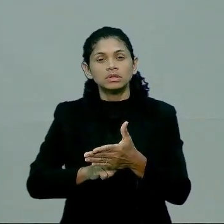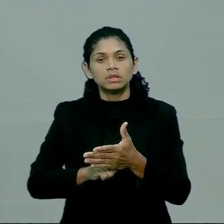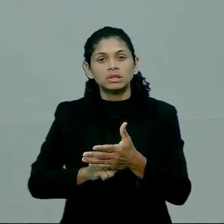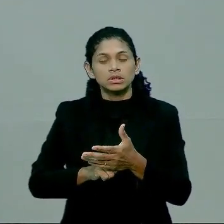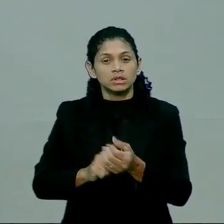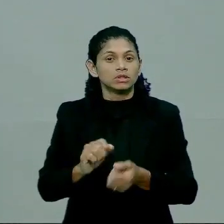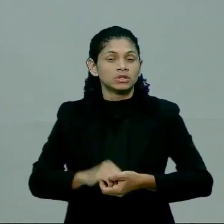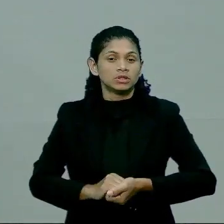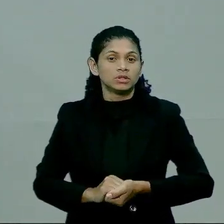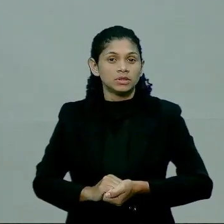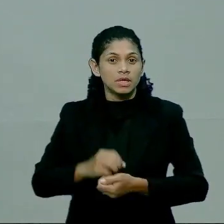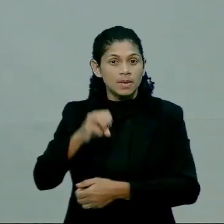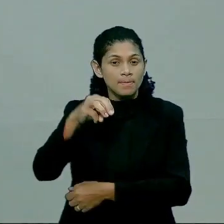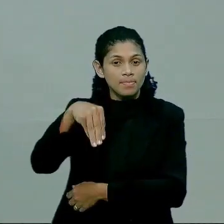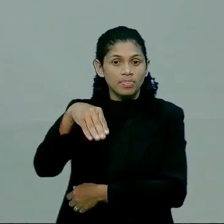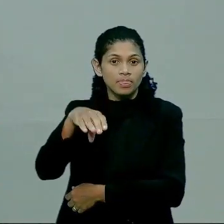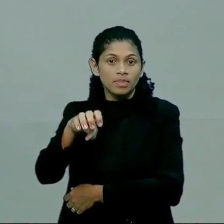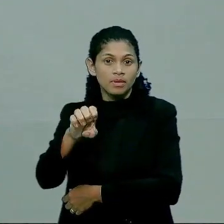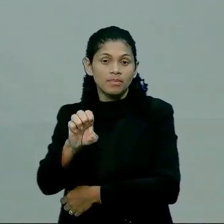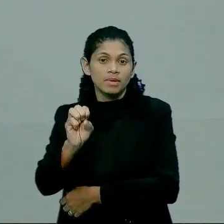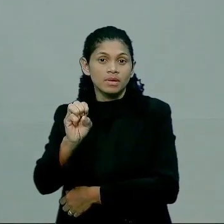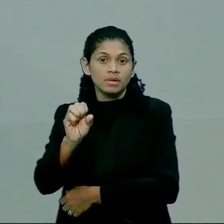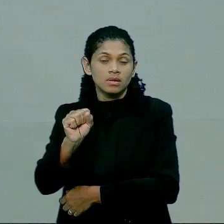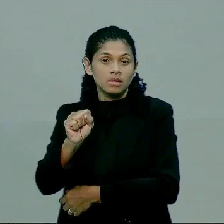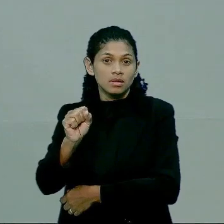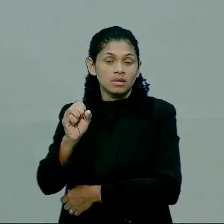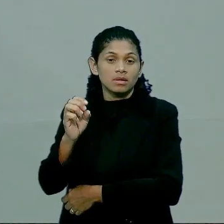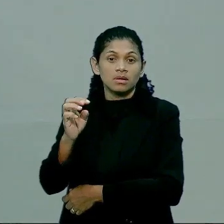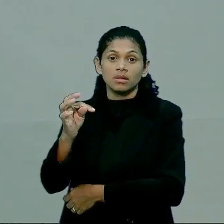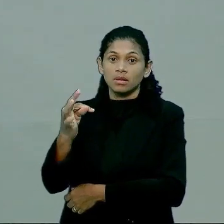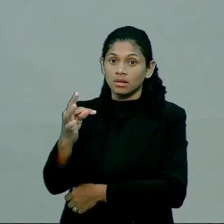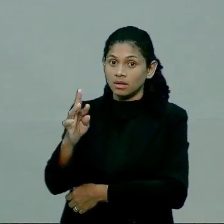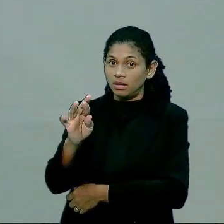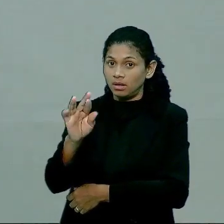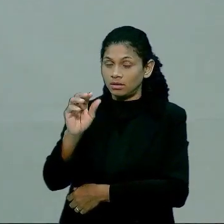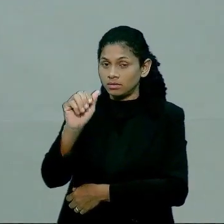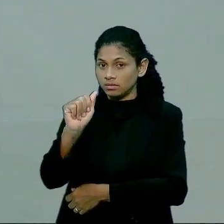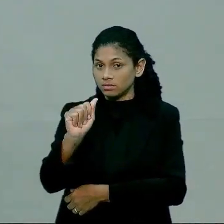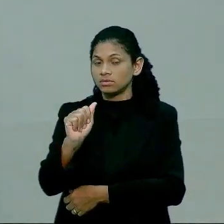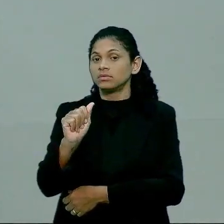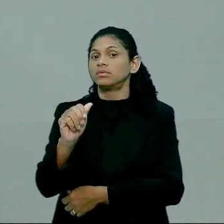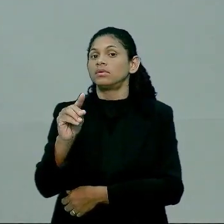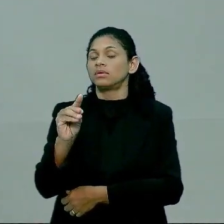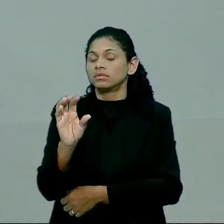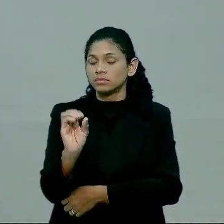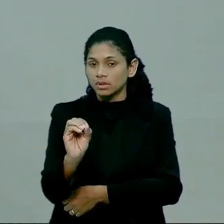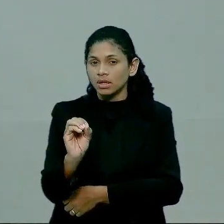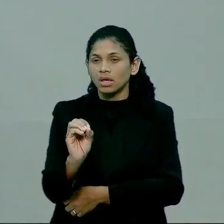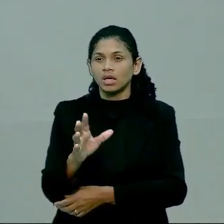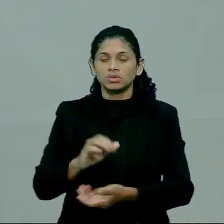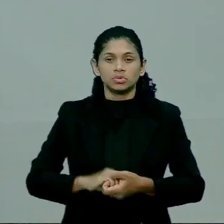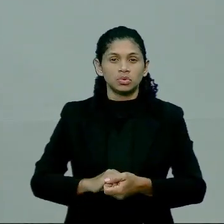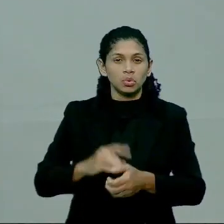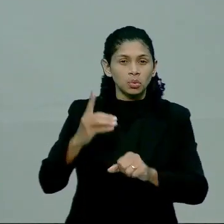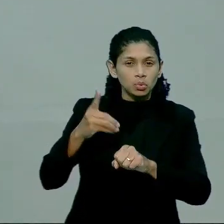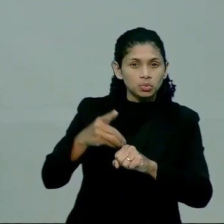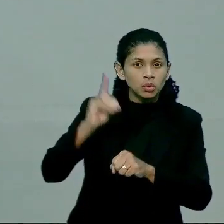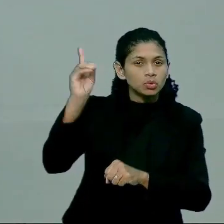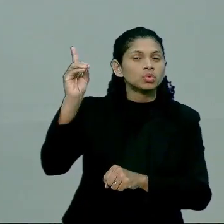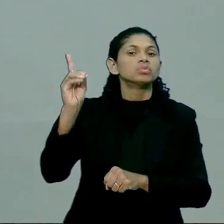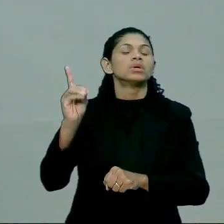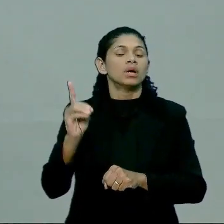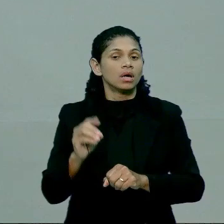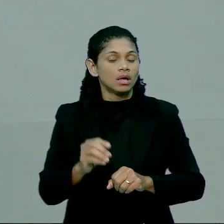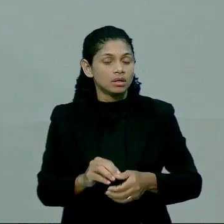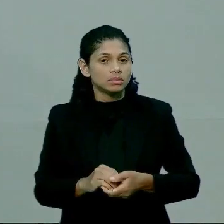né Elas requerem alguns textos técnicos texto científicos e esses textos eles têm que seguir algumas